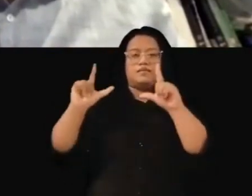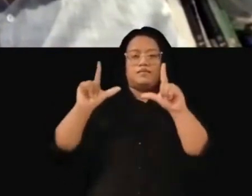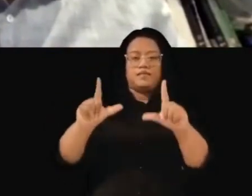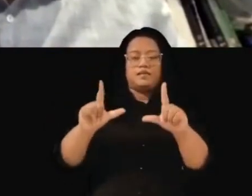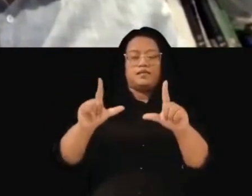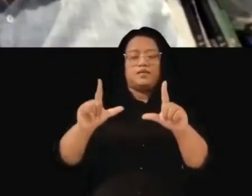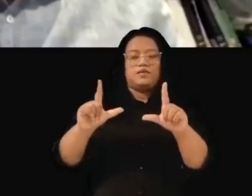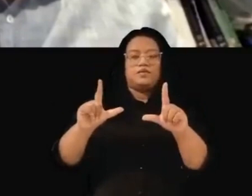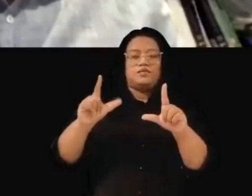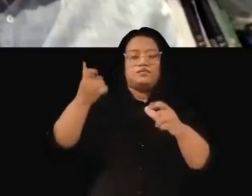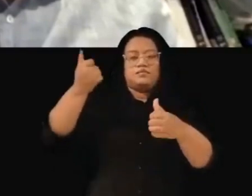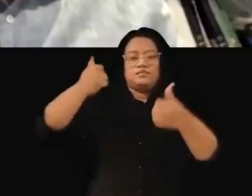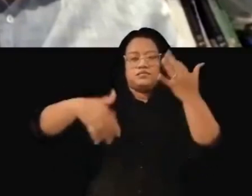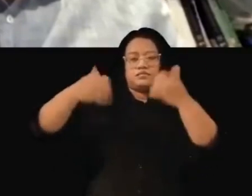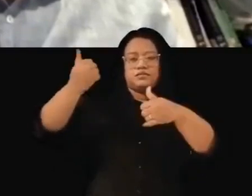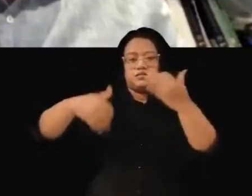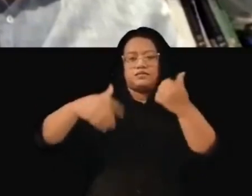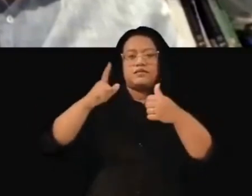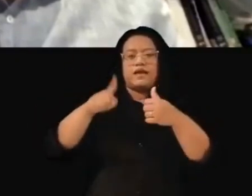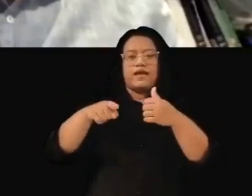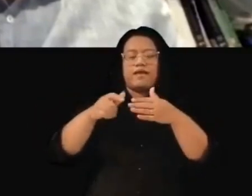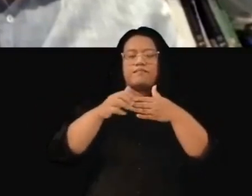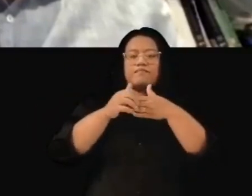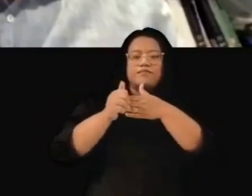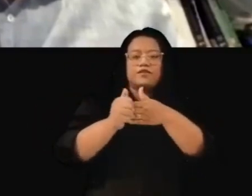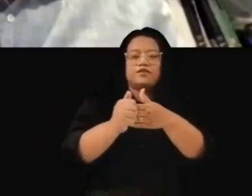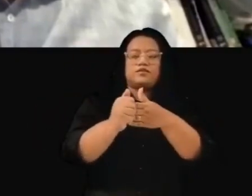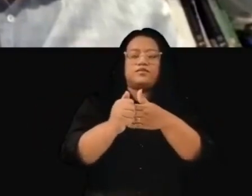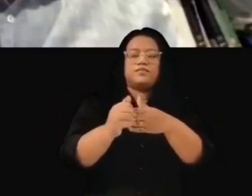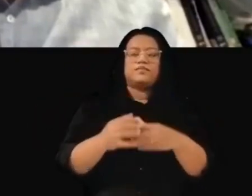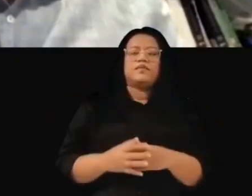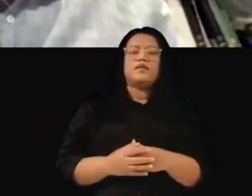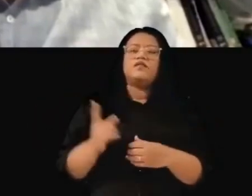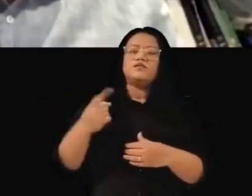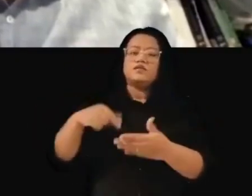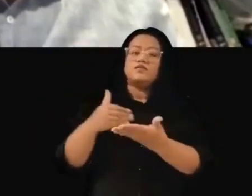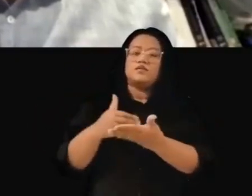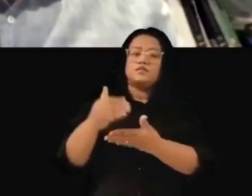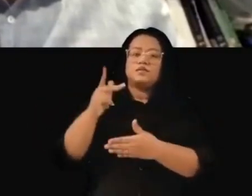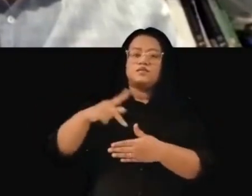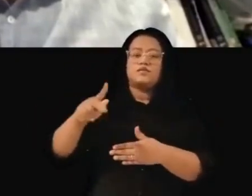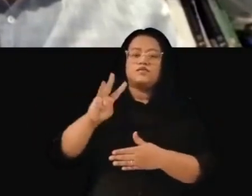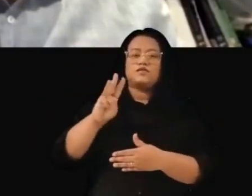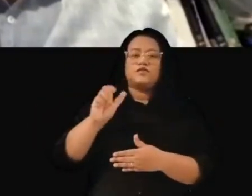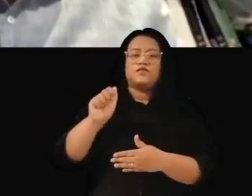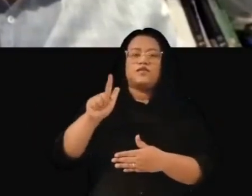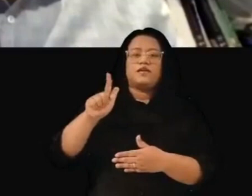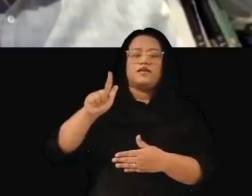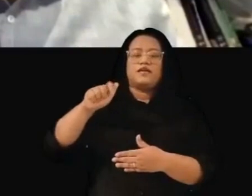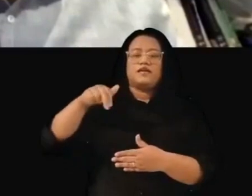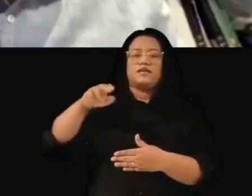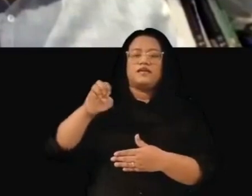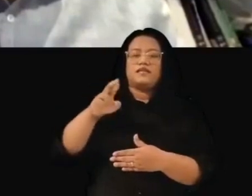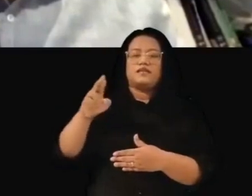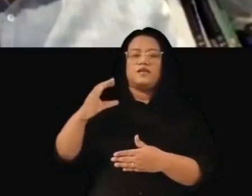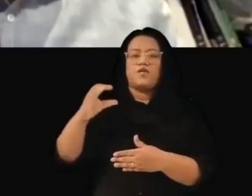bem direcionada. E nós vamos começar, então, com o professor Wagner Costa Ribeiro,